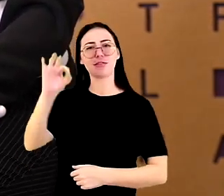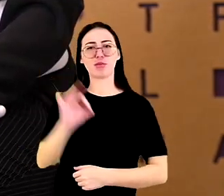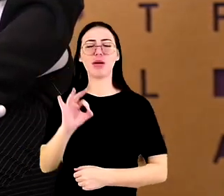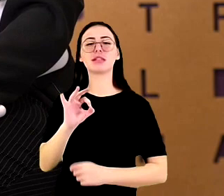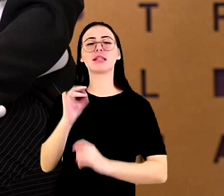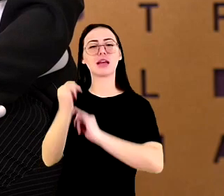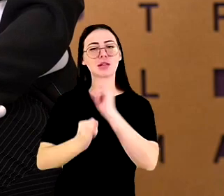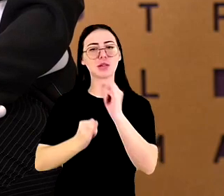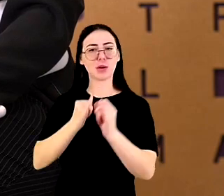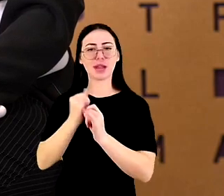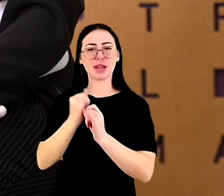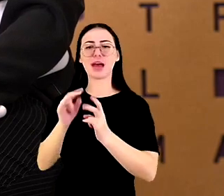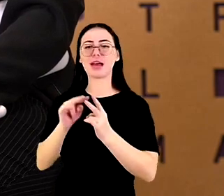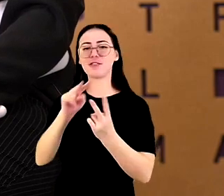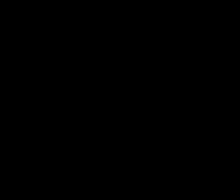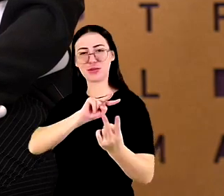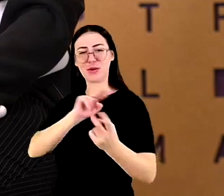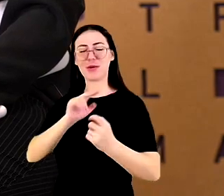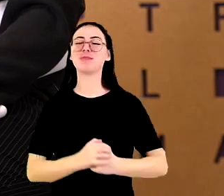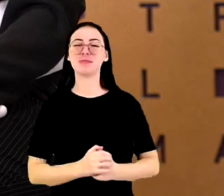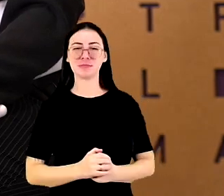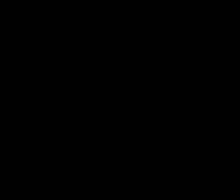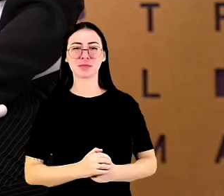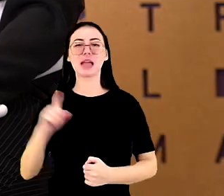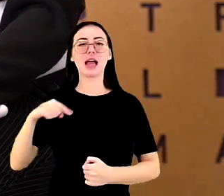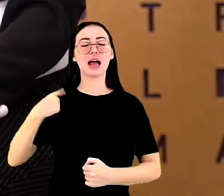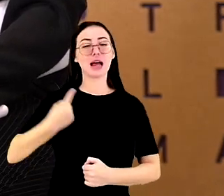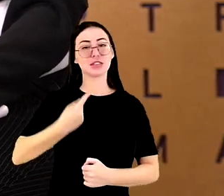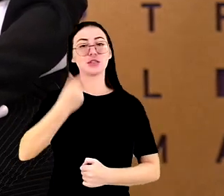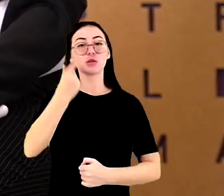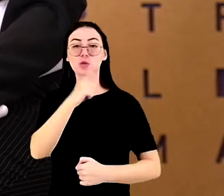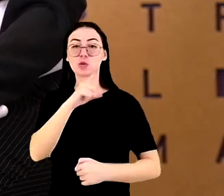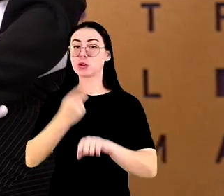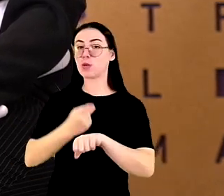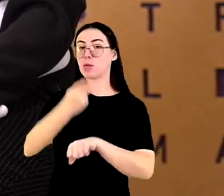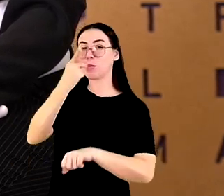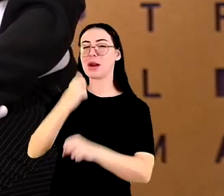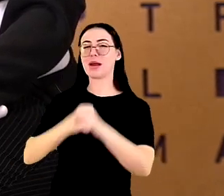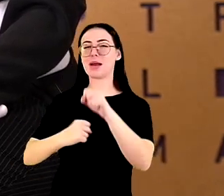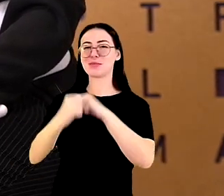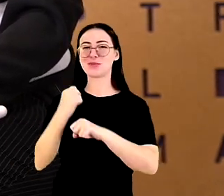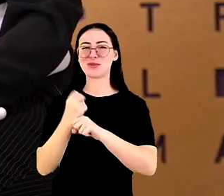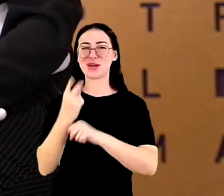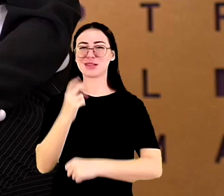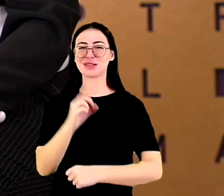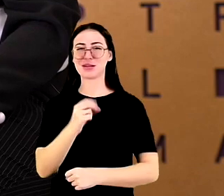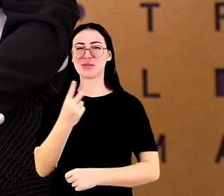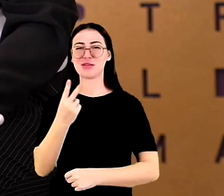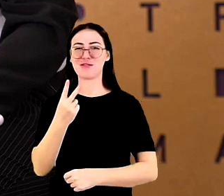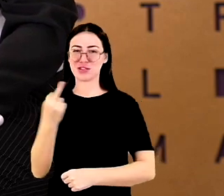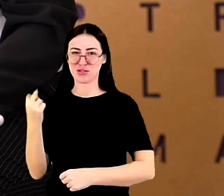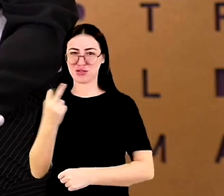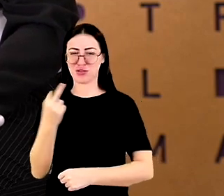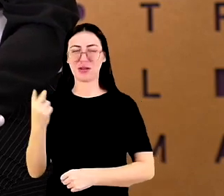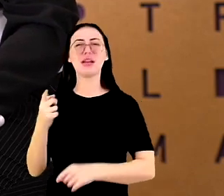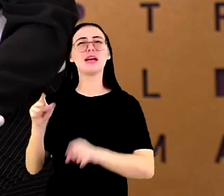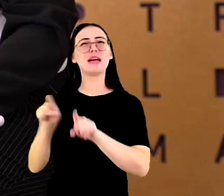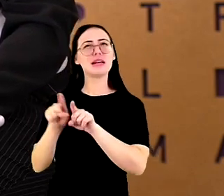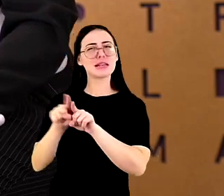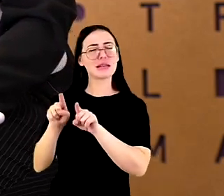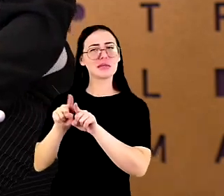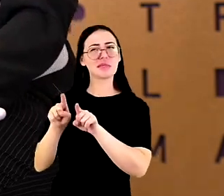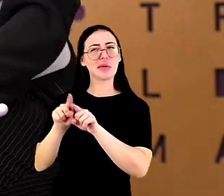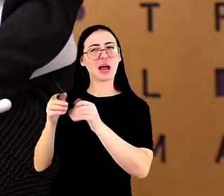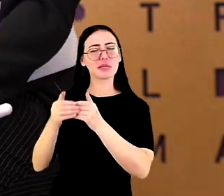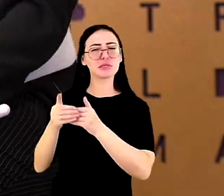Endeavor, recebemos o prêmio em 2022, mas agora, no final de 2022, fui